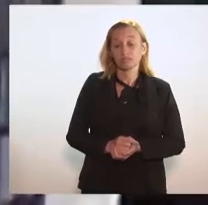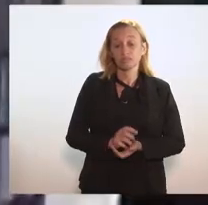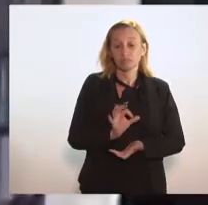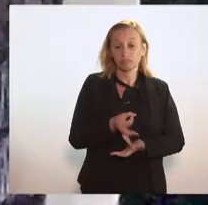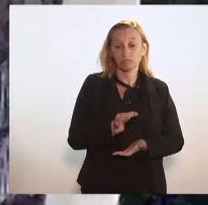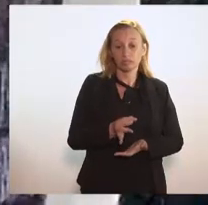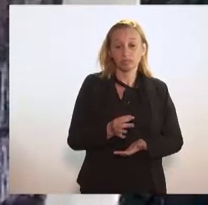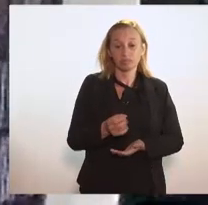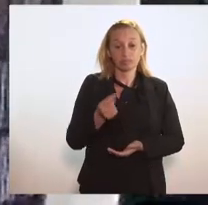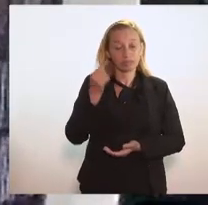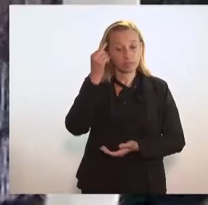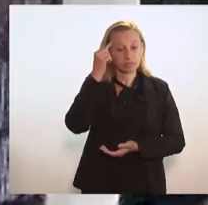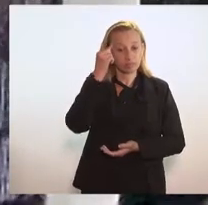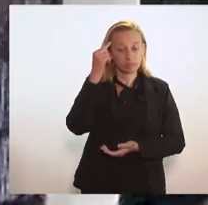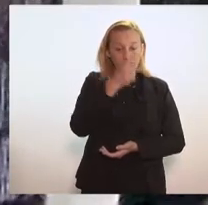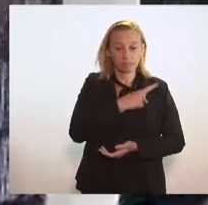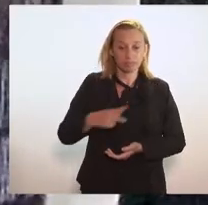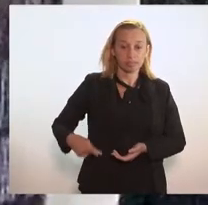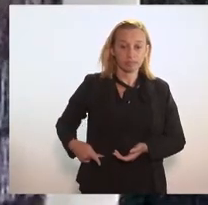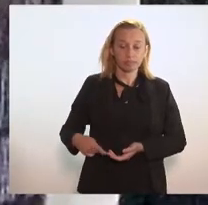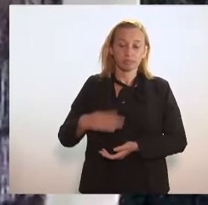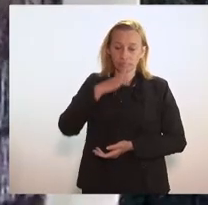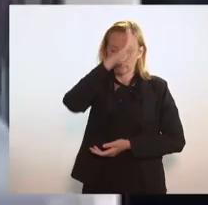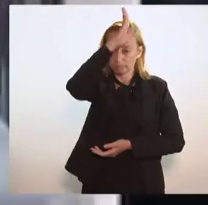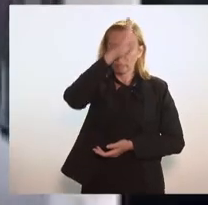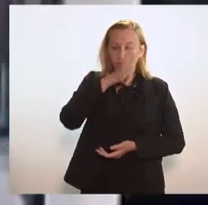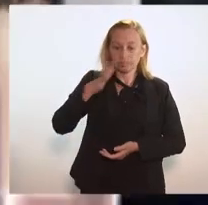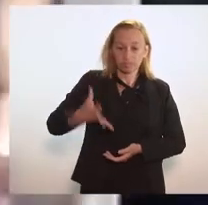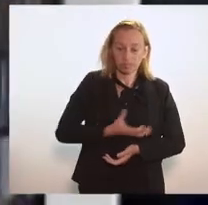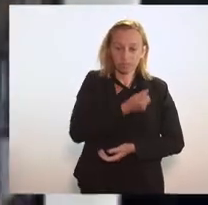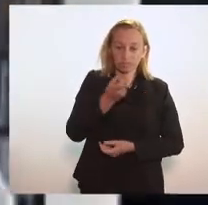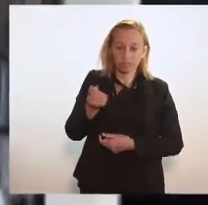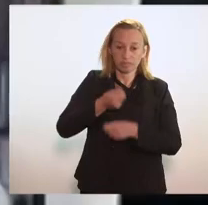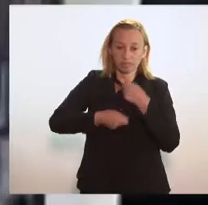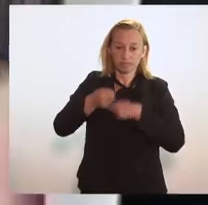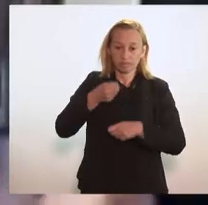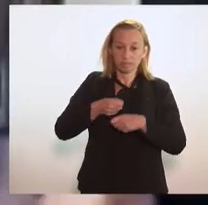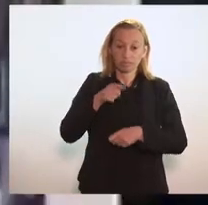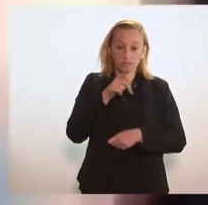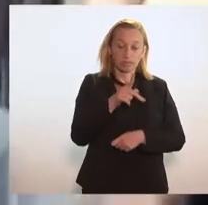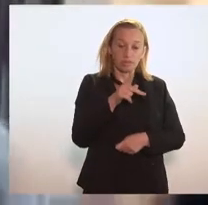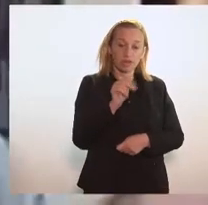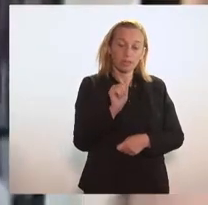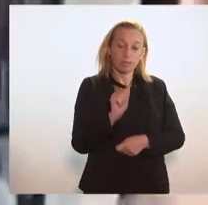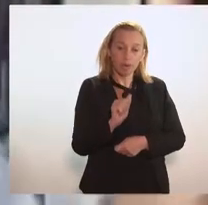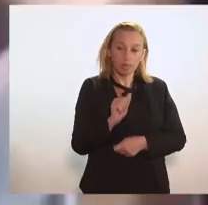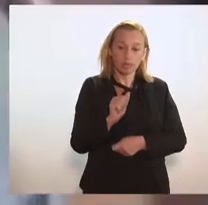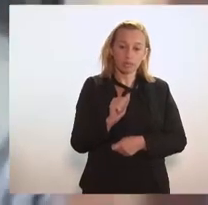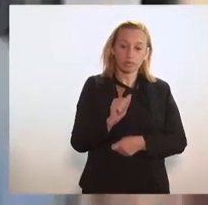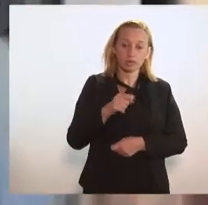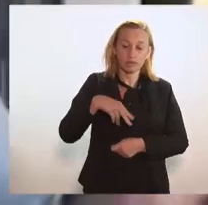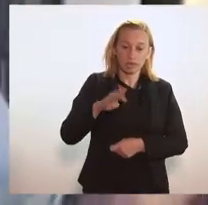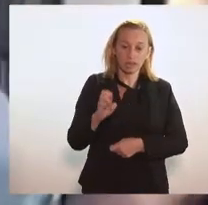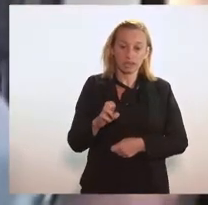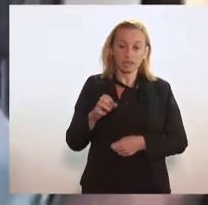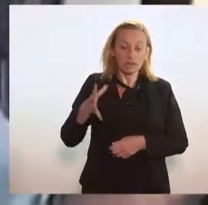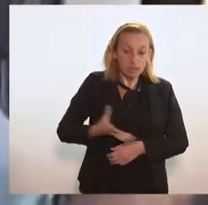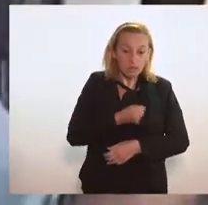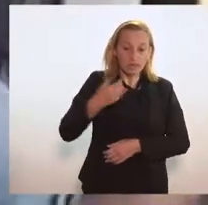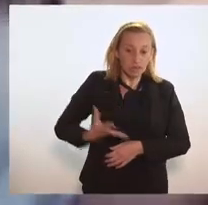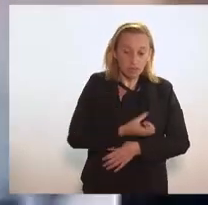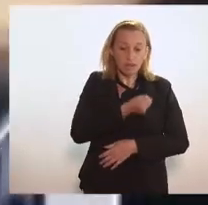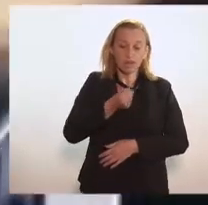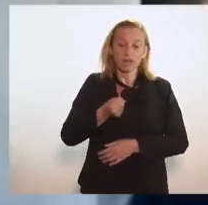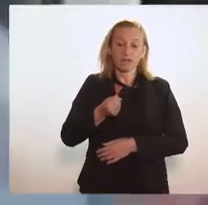na cabeça do Presidente da República tem que salvar economia ele o Paulo Guedes tem que saber a economia de qualquer maneira